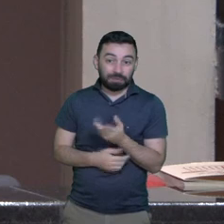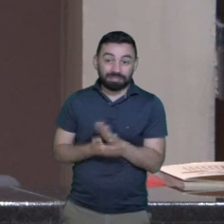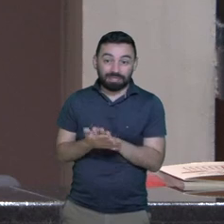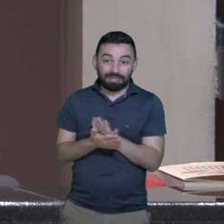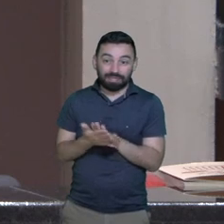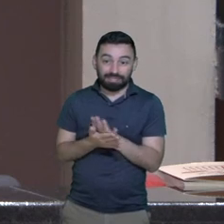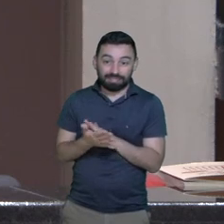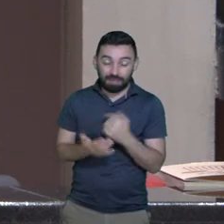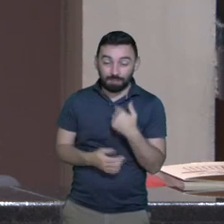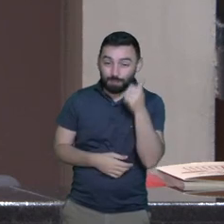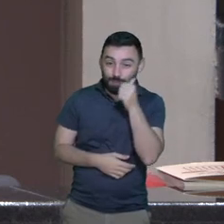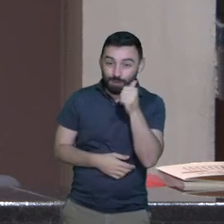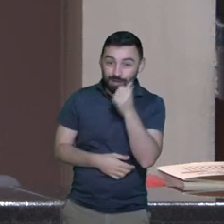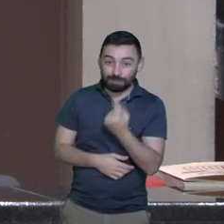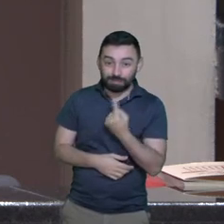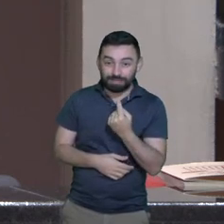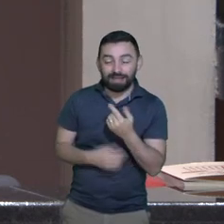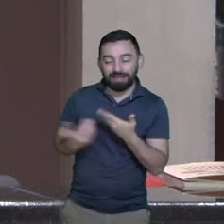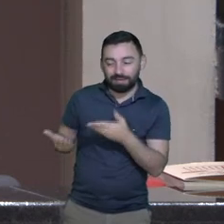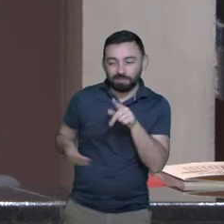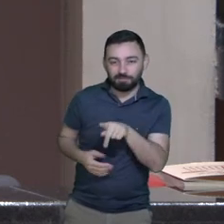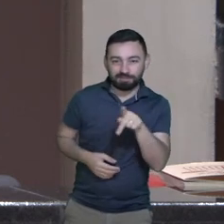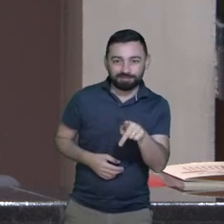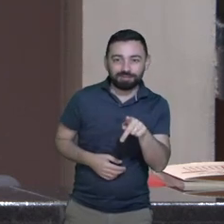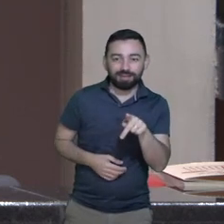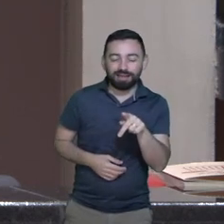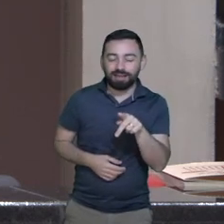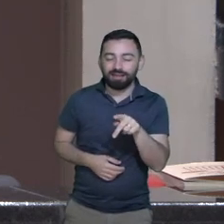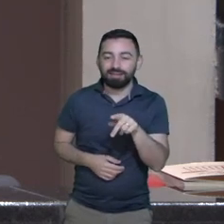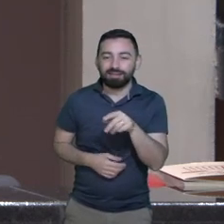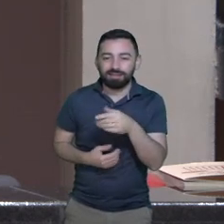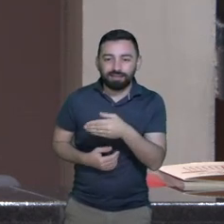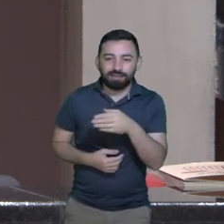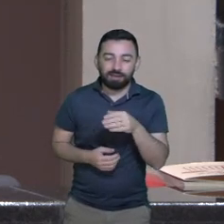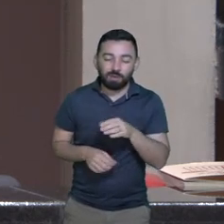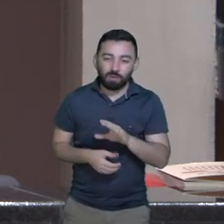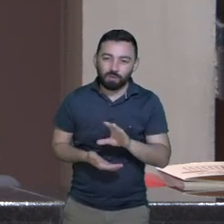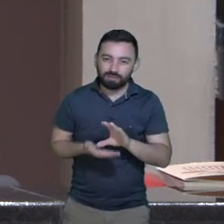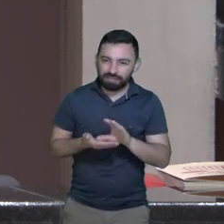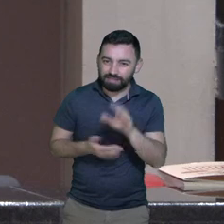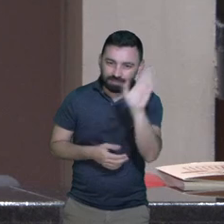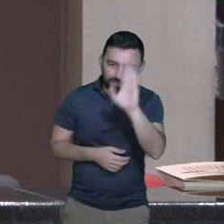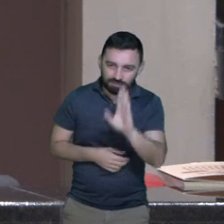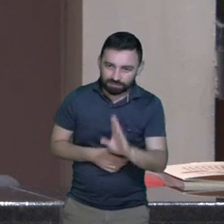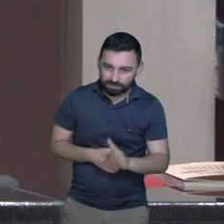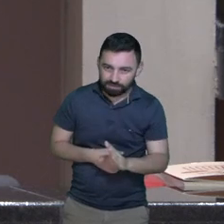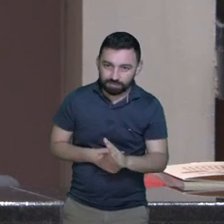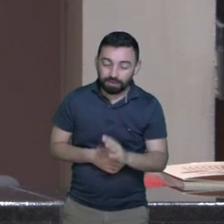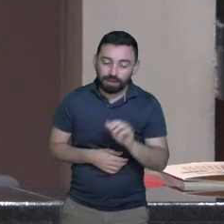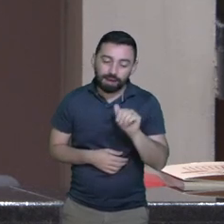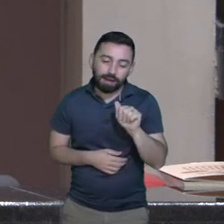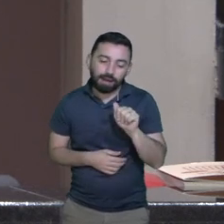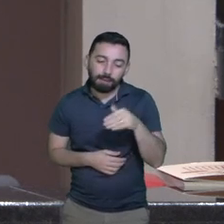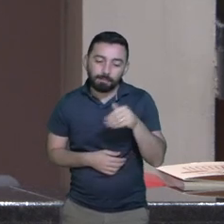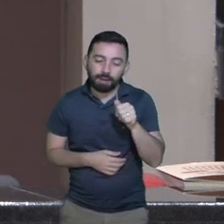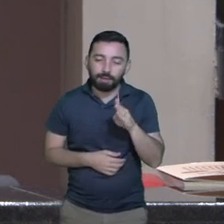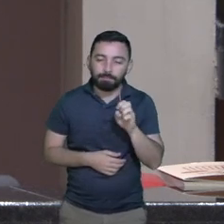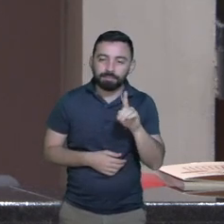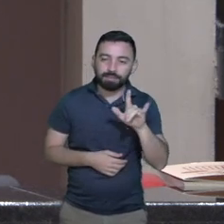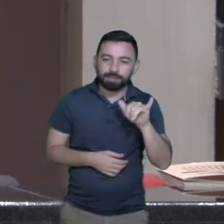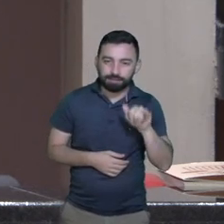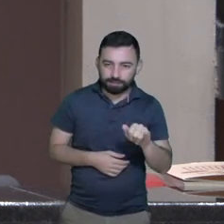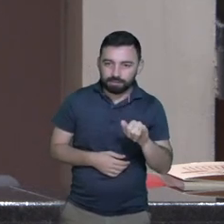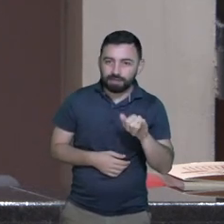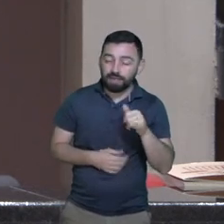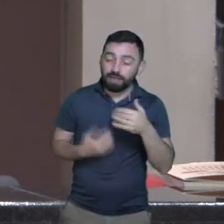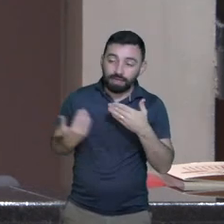como mulher a Professora Doutora conselheira nacional de educação Amábile psos seja muito